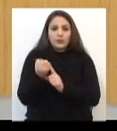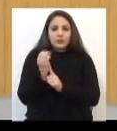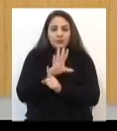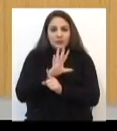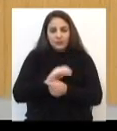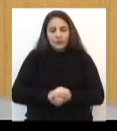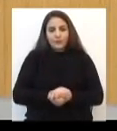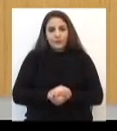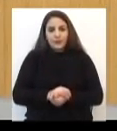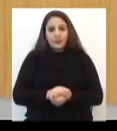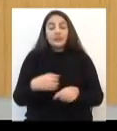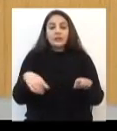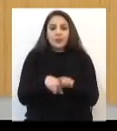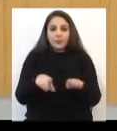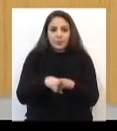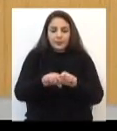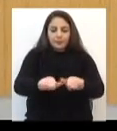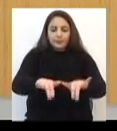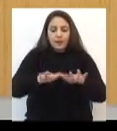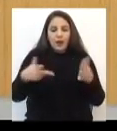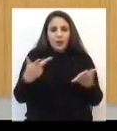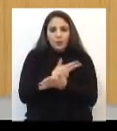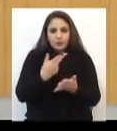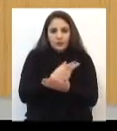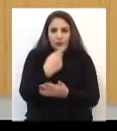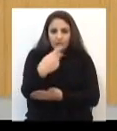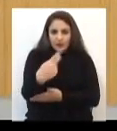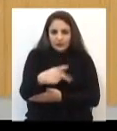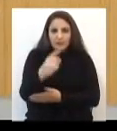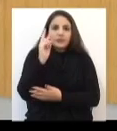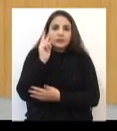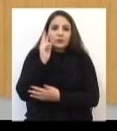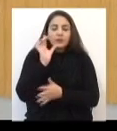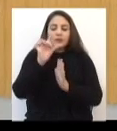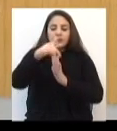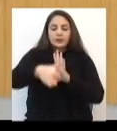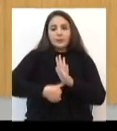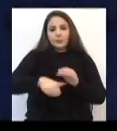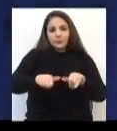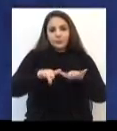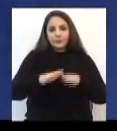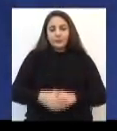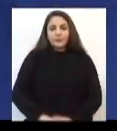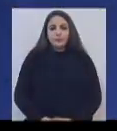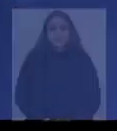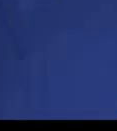Sicredi. A solenidade aconteceu nesta segunda-feira, após a sessão plenária.